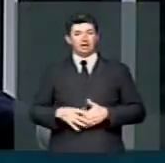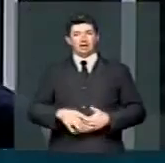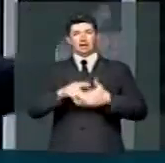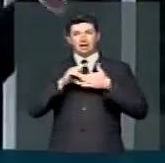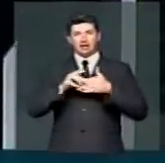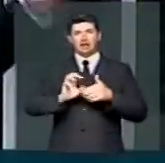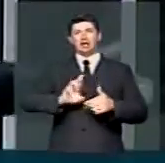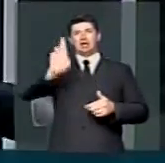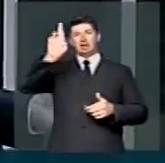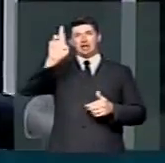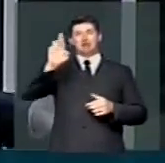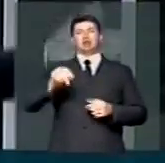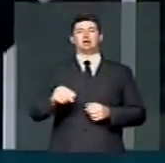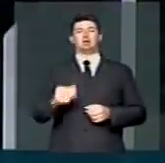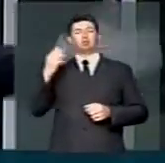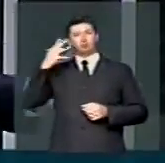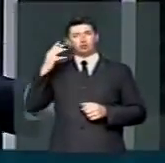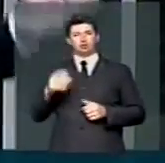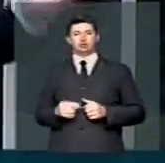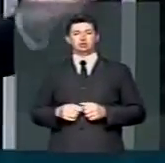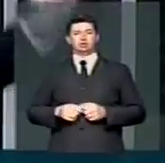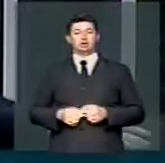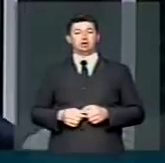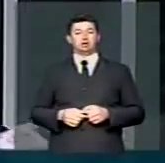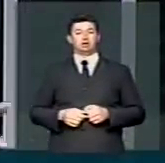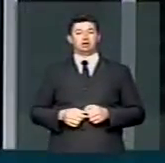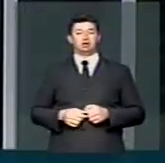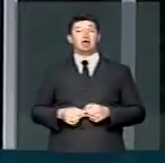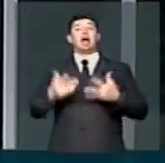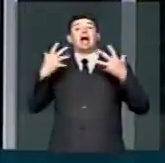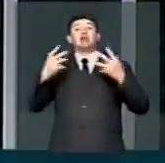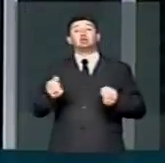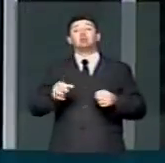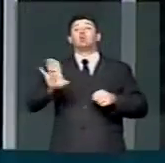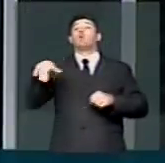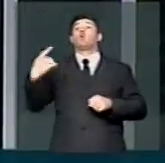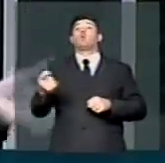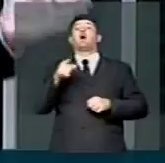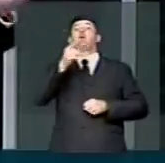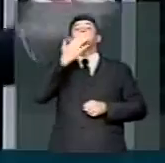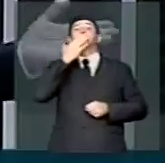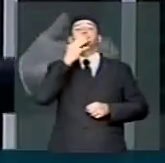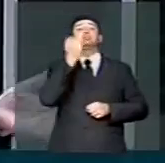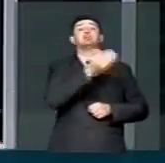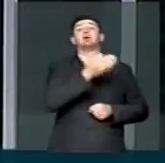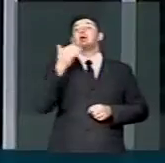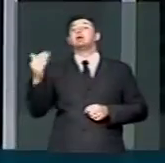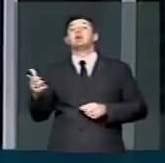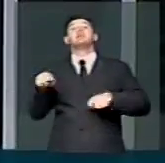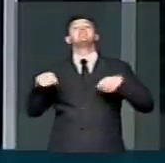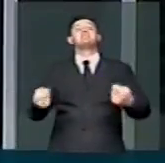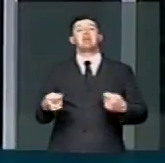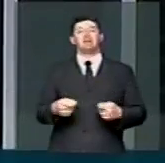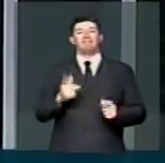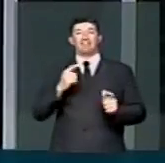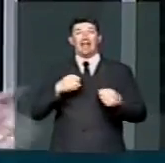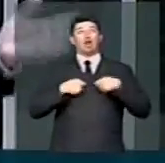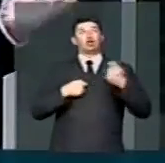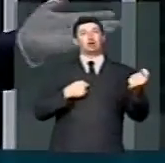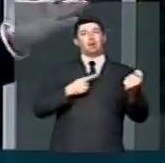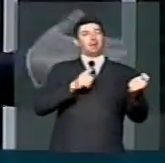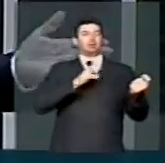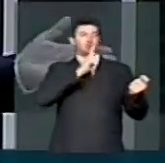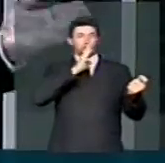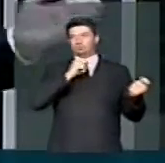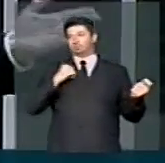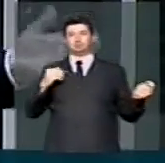lideranças políticas e dos partidos, que assumam de que lado estão. Não é razoável, senhor presidente, que aqui